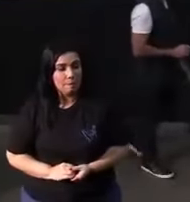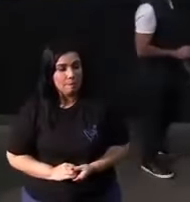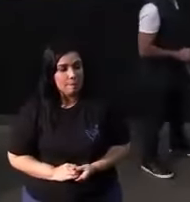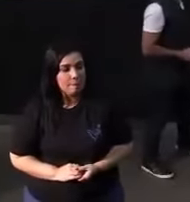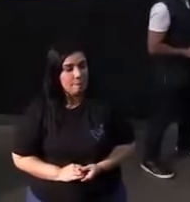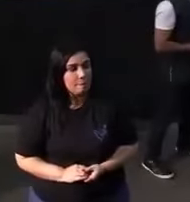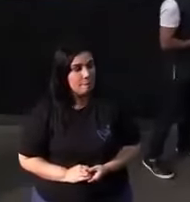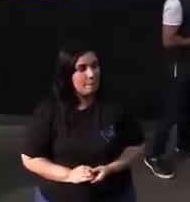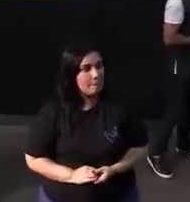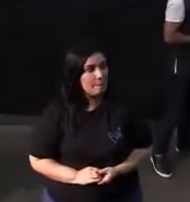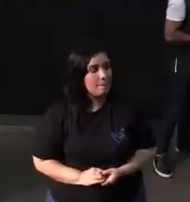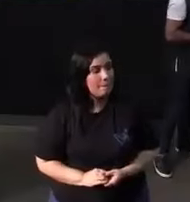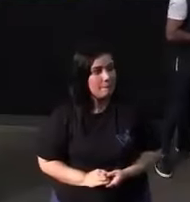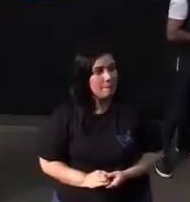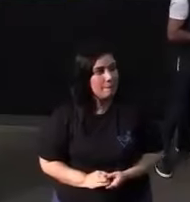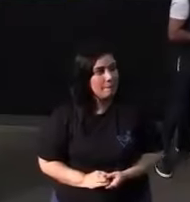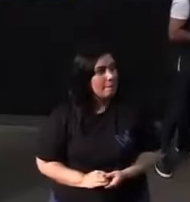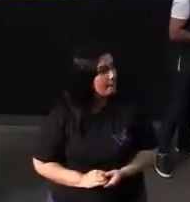Tem gente para estar aqui.